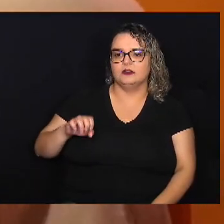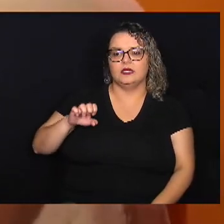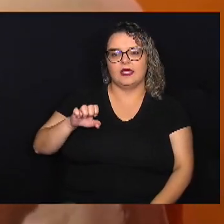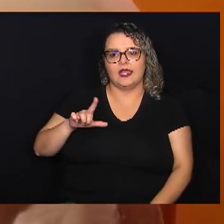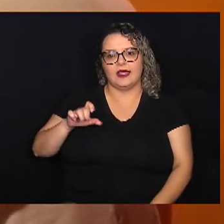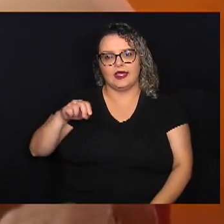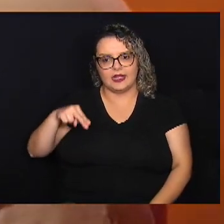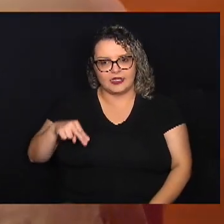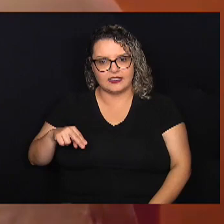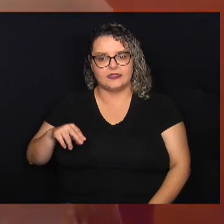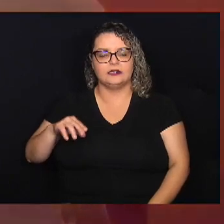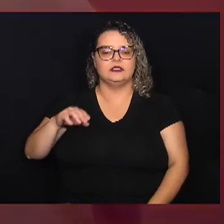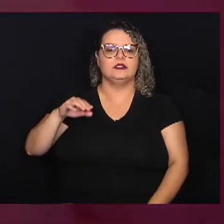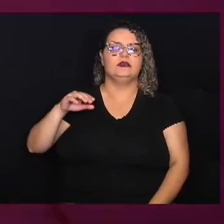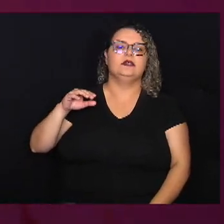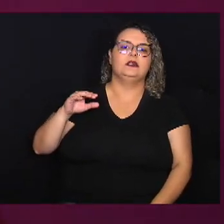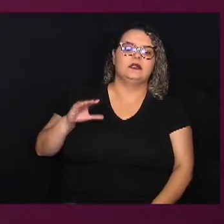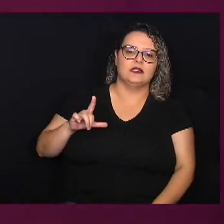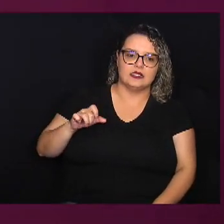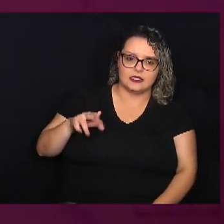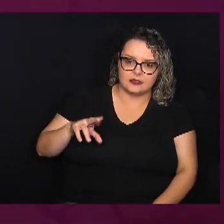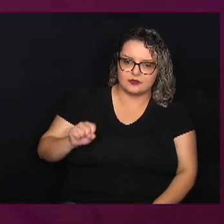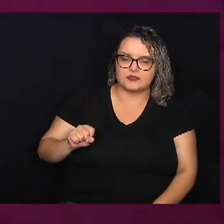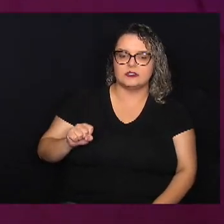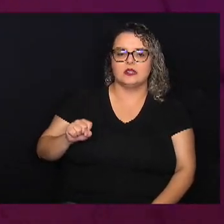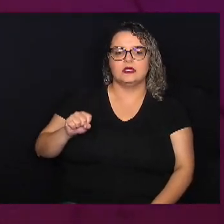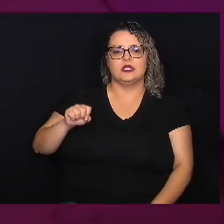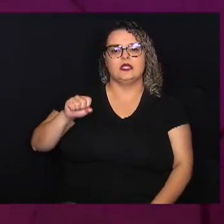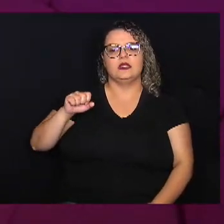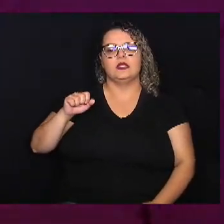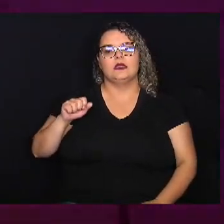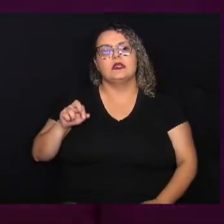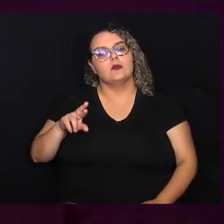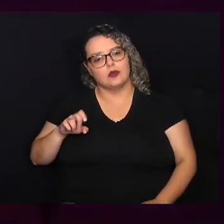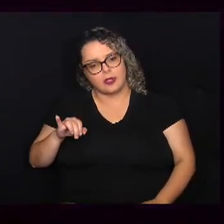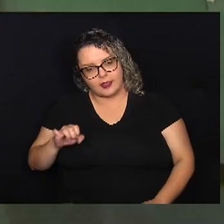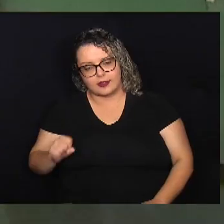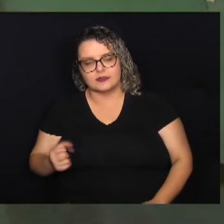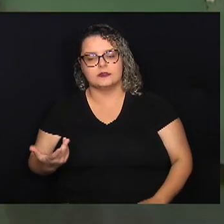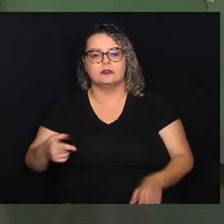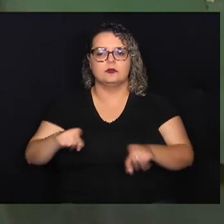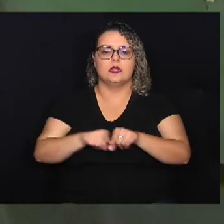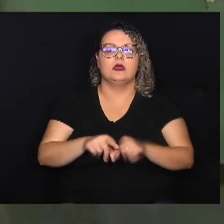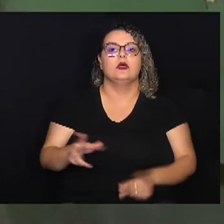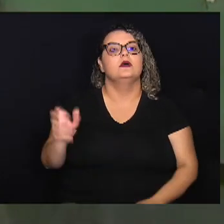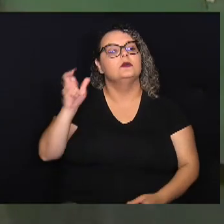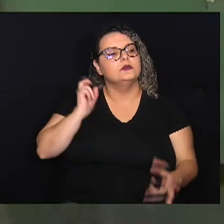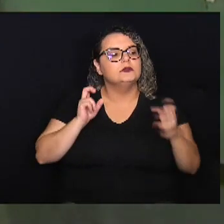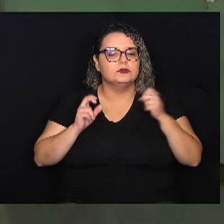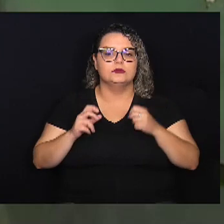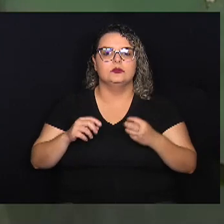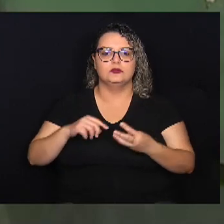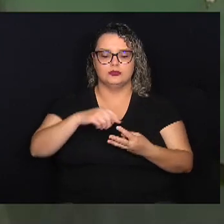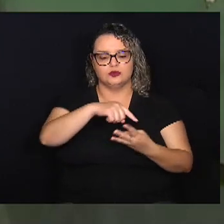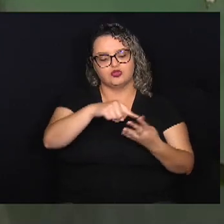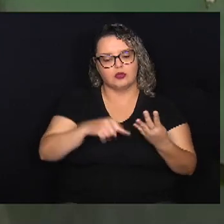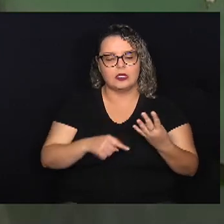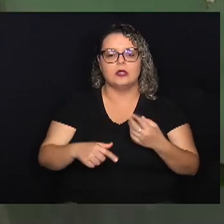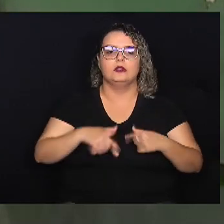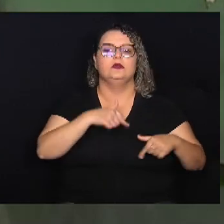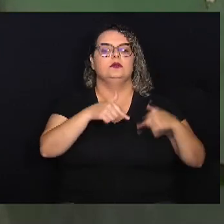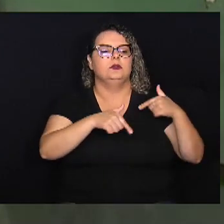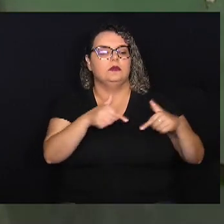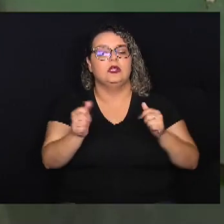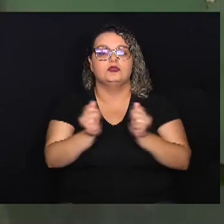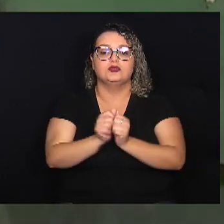Quintans, Marília Enes e Warner Reis. Então, elas ouviram a gente, trabalharam junto com a gente para desenhar o figurino. E